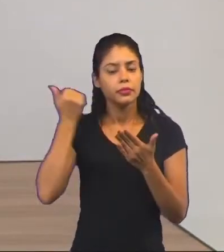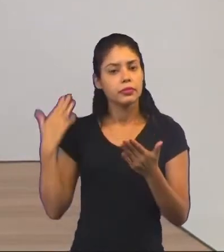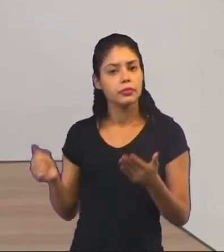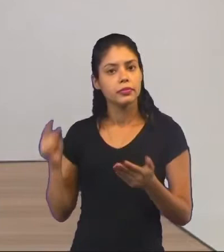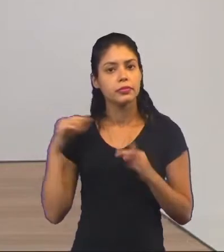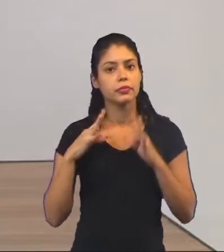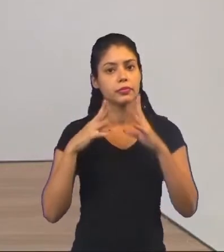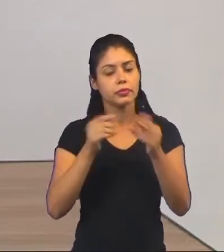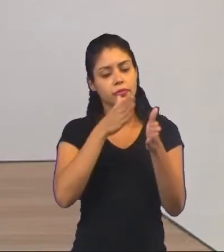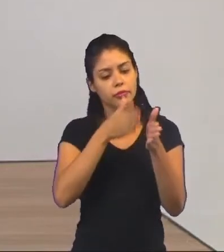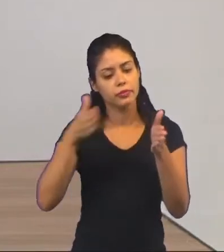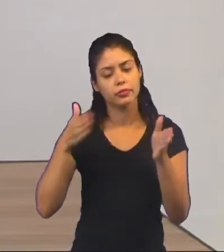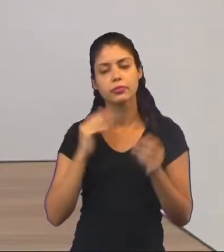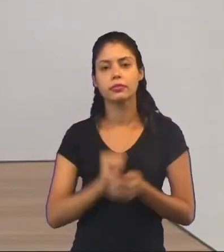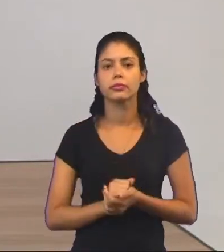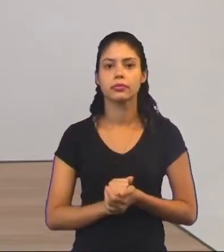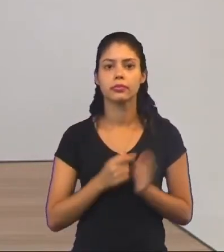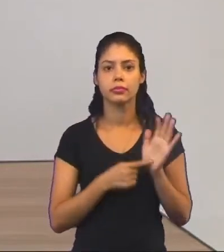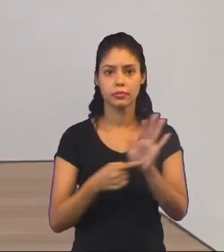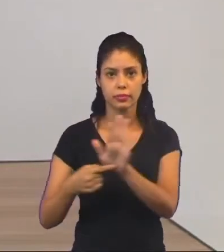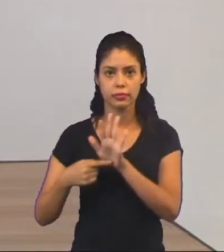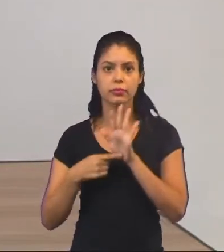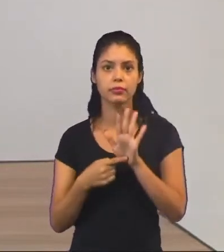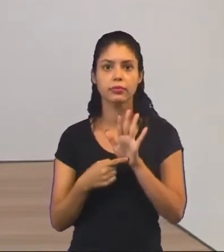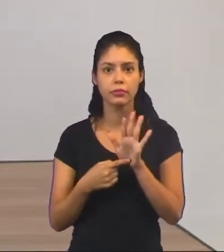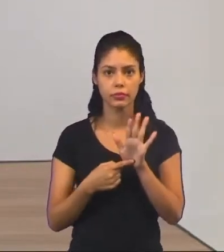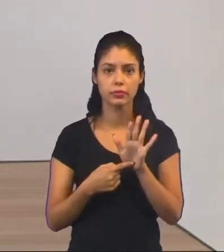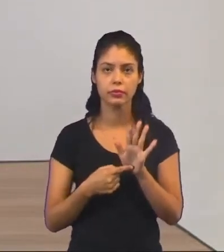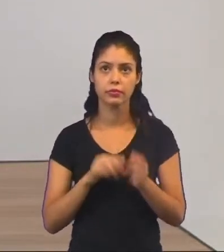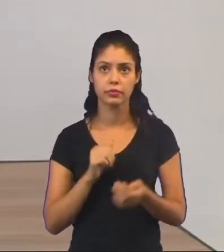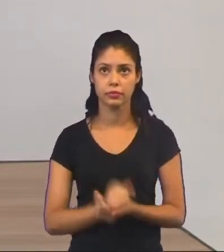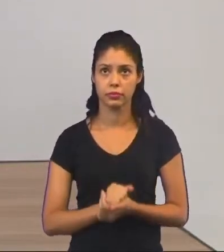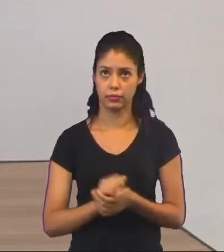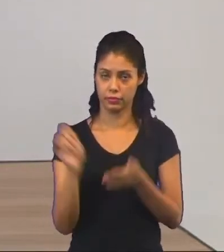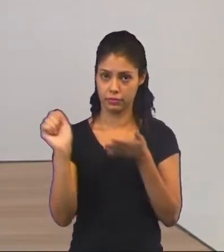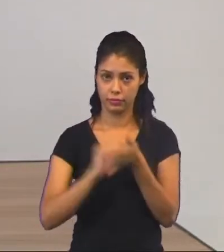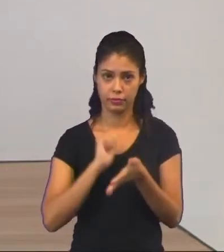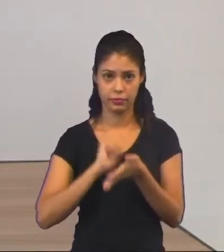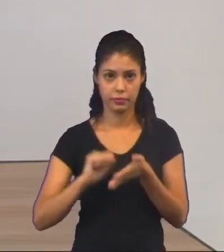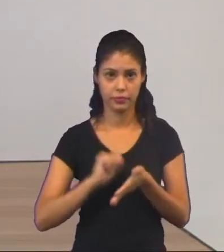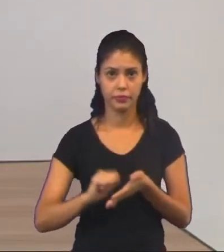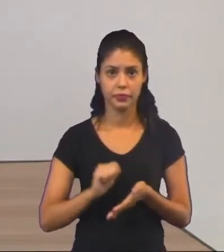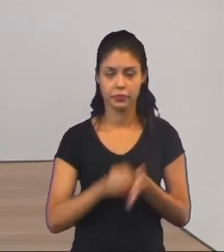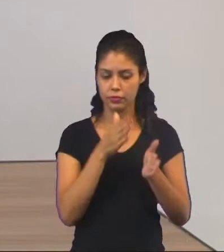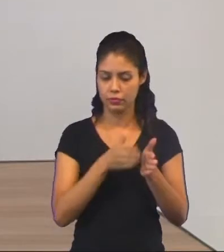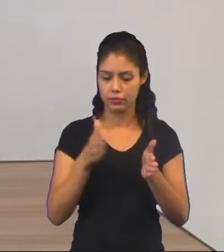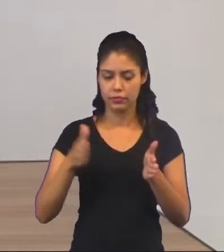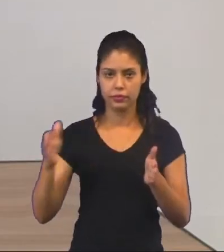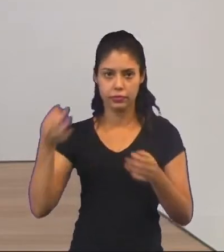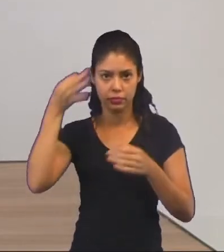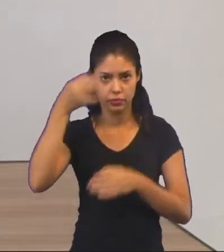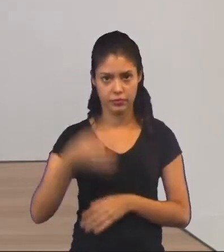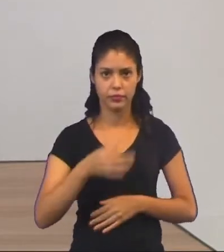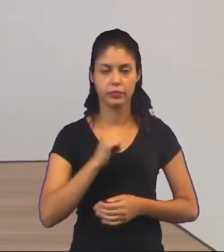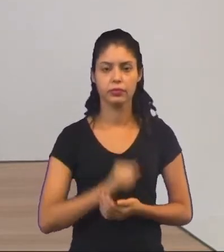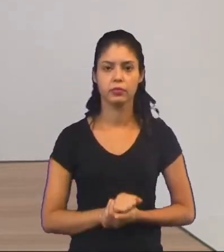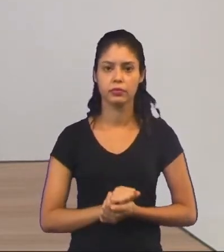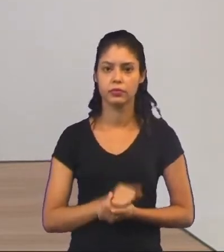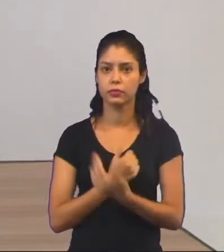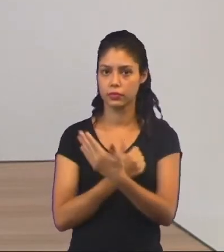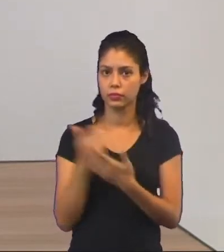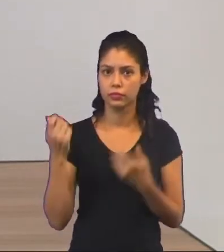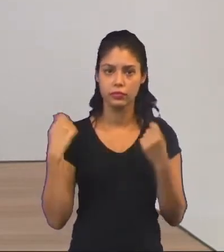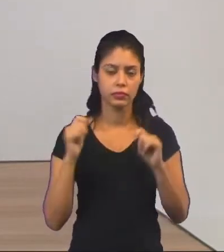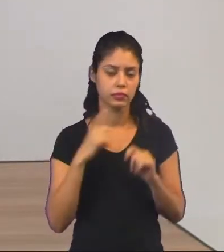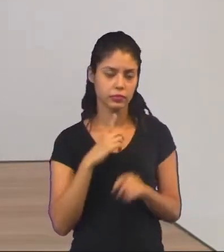que todos esses passos eles sejam apresentados, ou seja, eles sejam escritos na ordem correta em que a ação